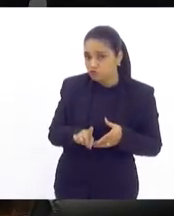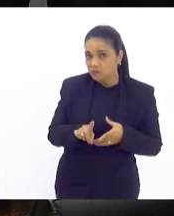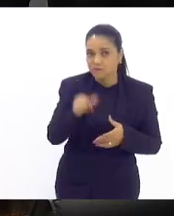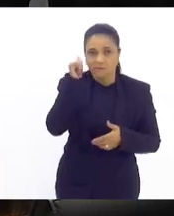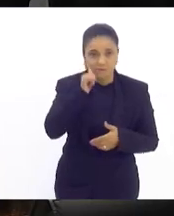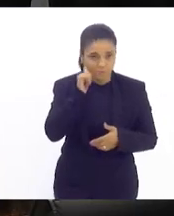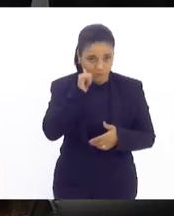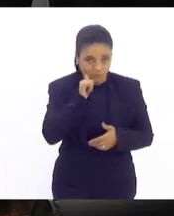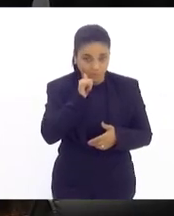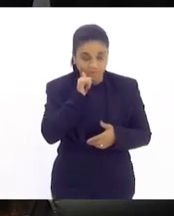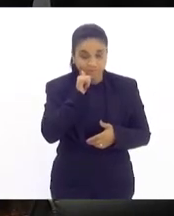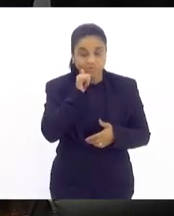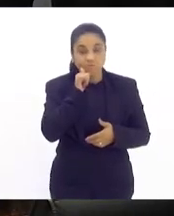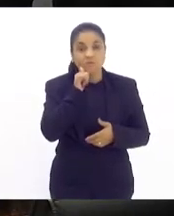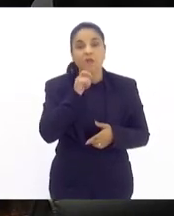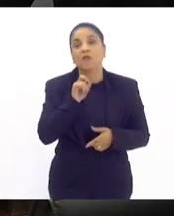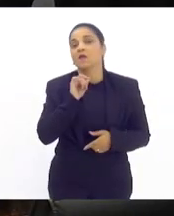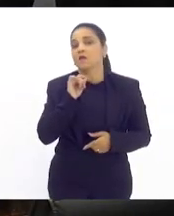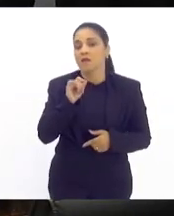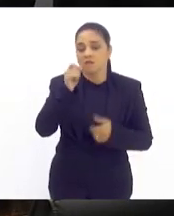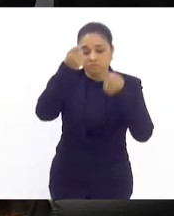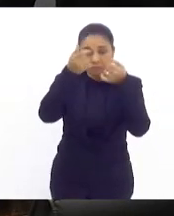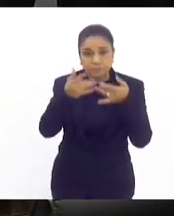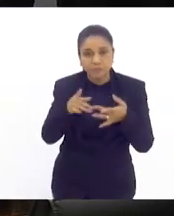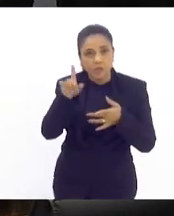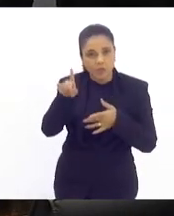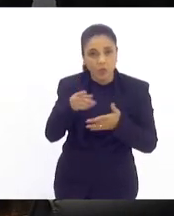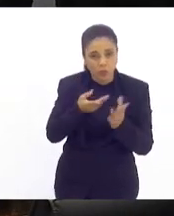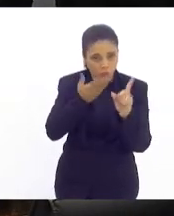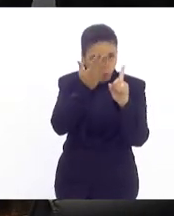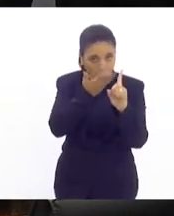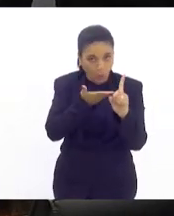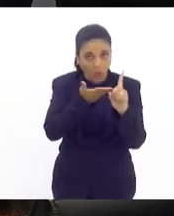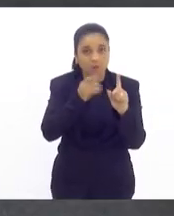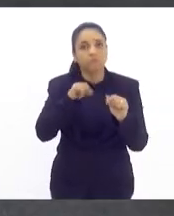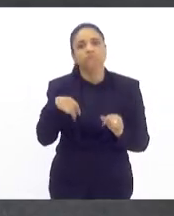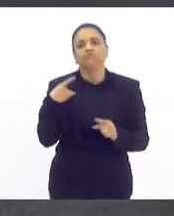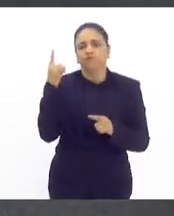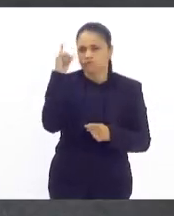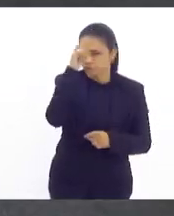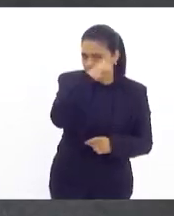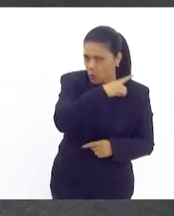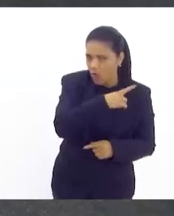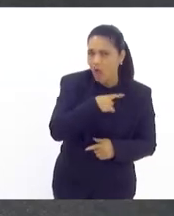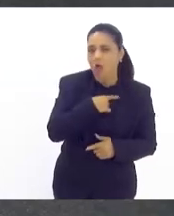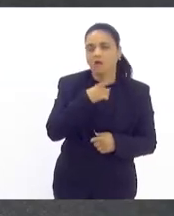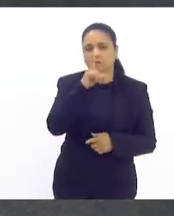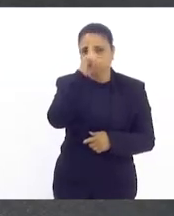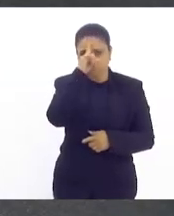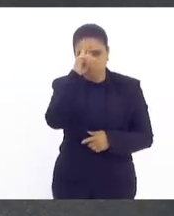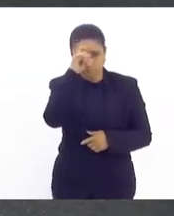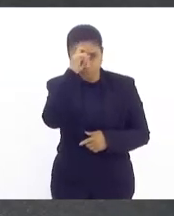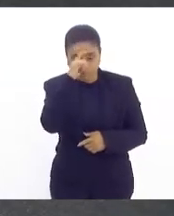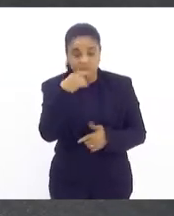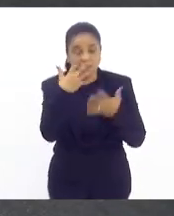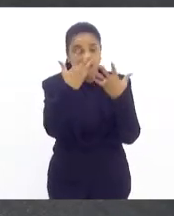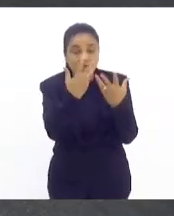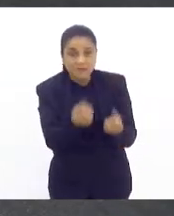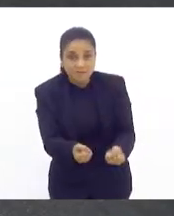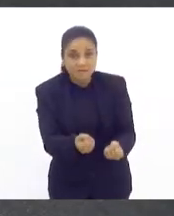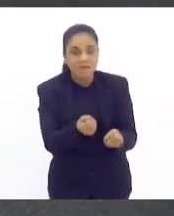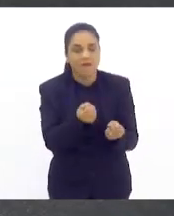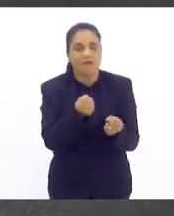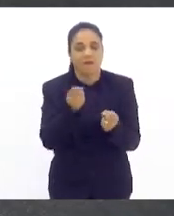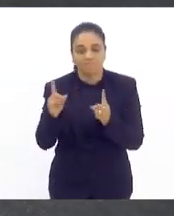falando que ainda há uma dificuldade importante das unidades de saúde de aceitarem